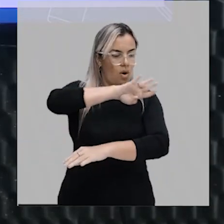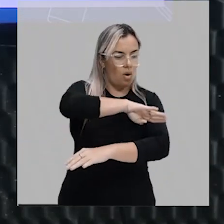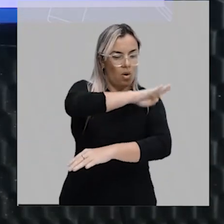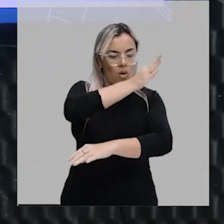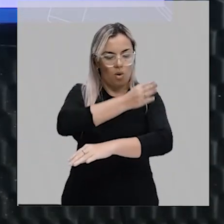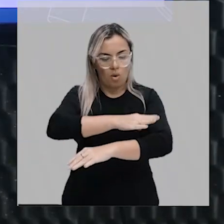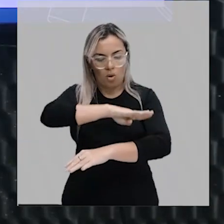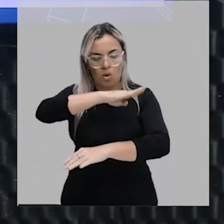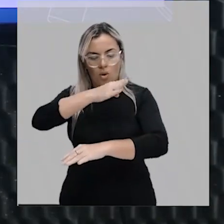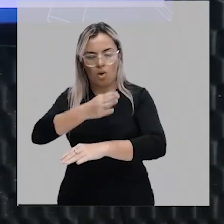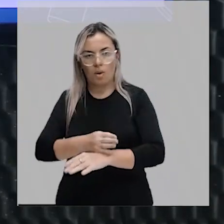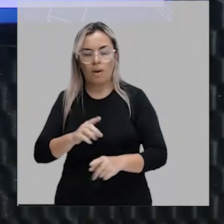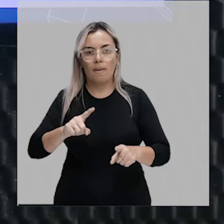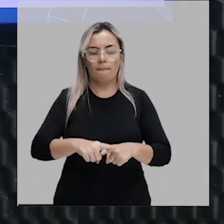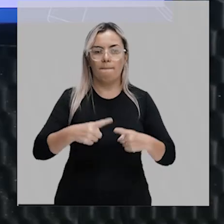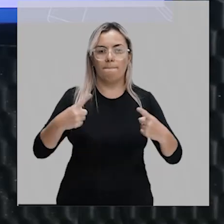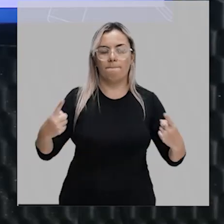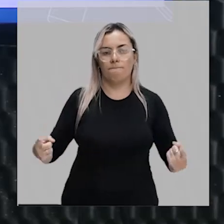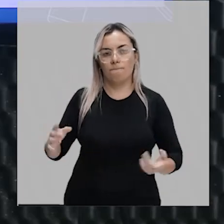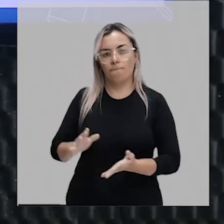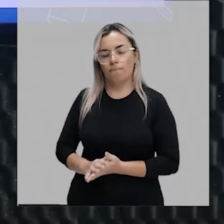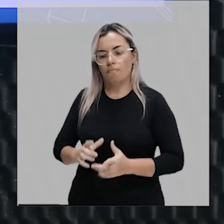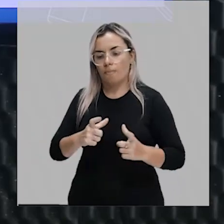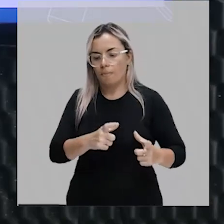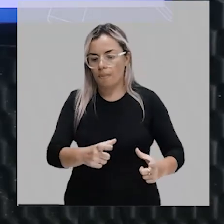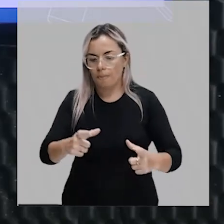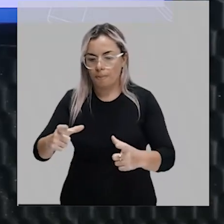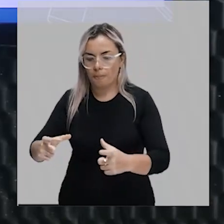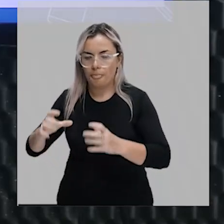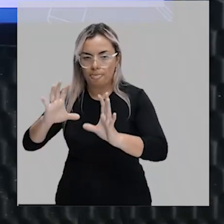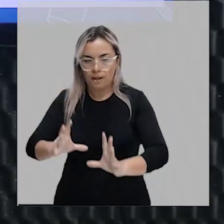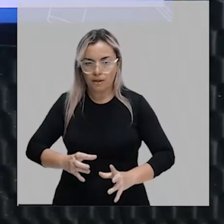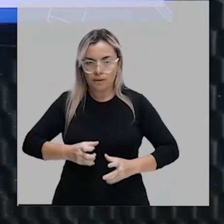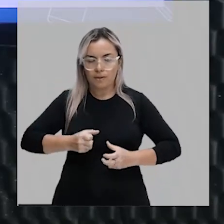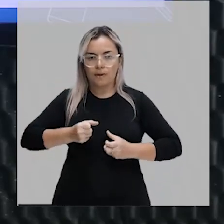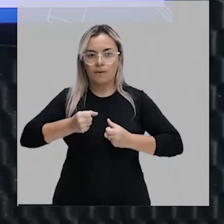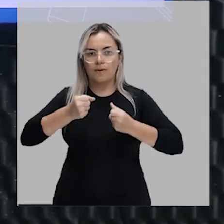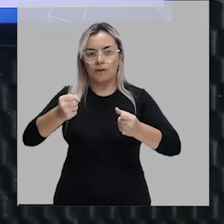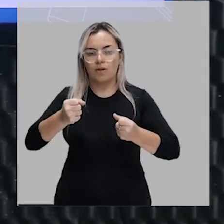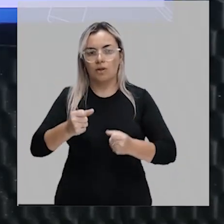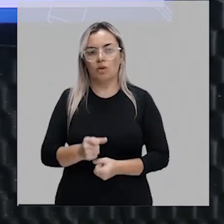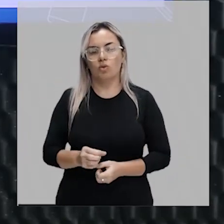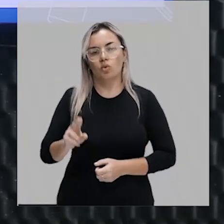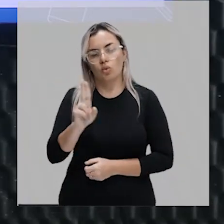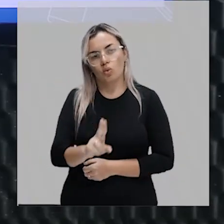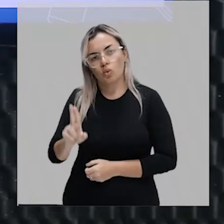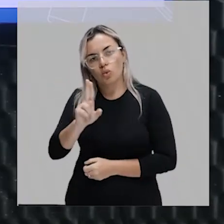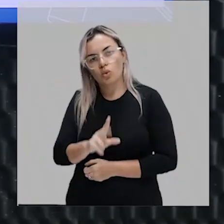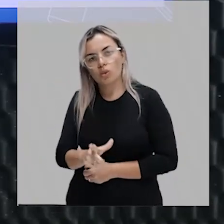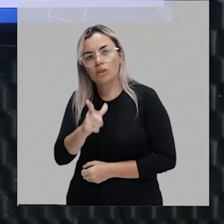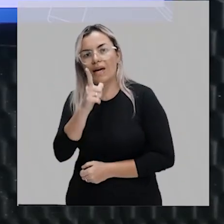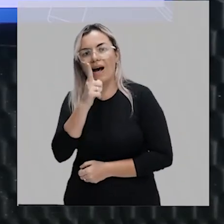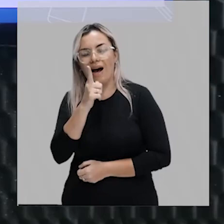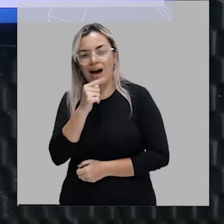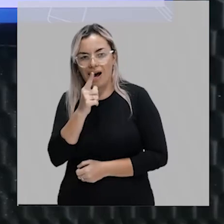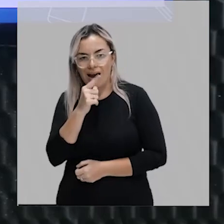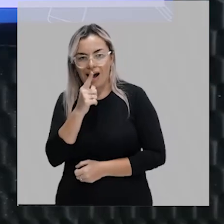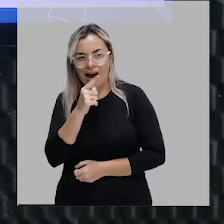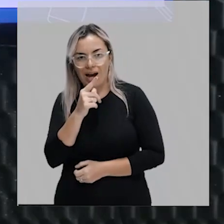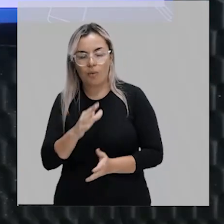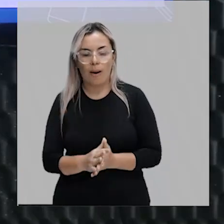porém, onde nós teremos um grande potencial hídrico. Observe que